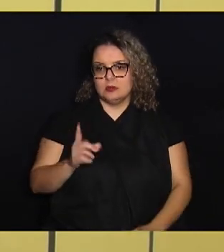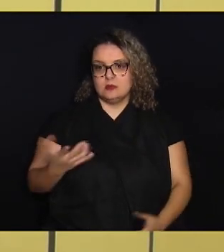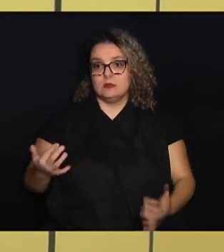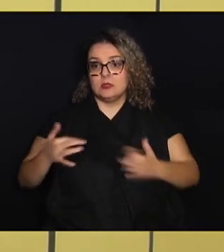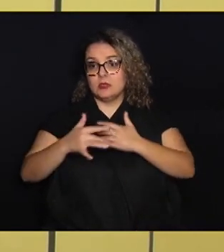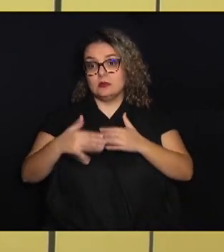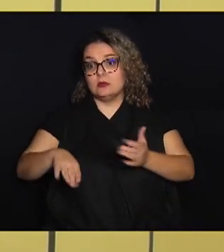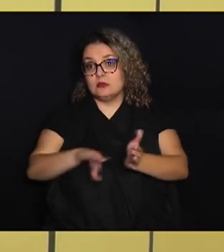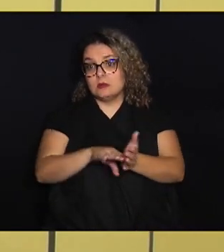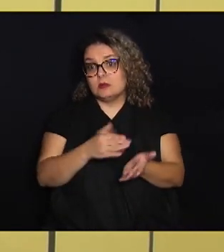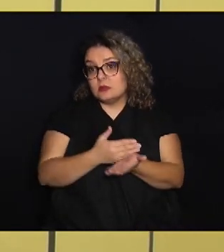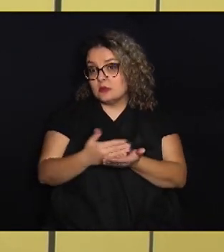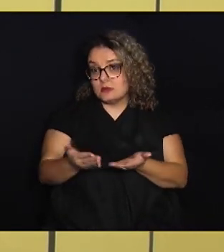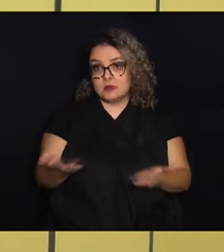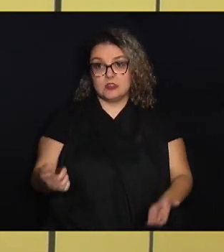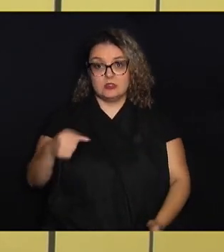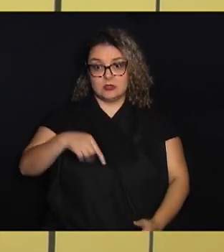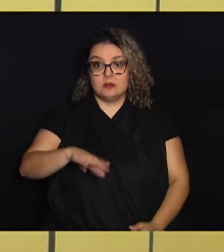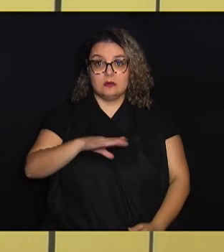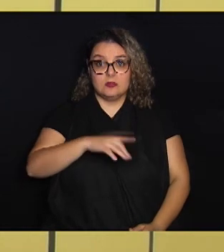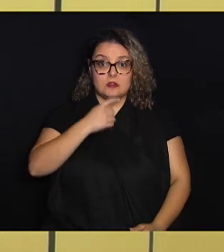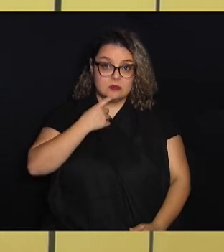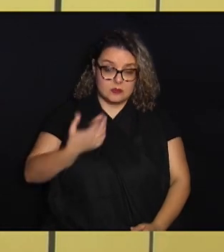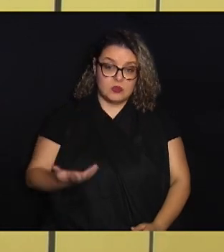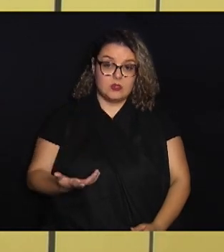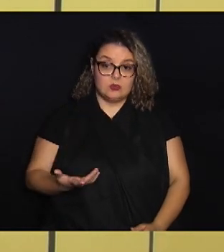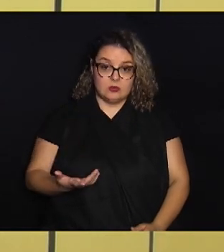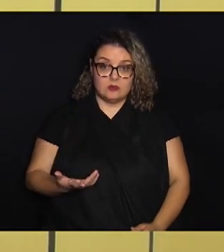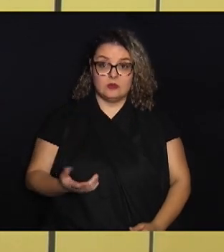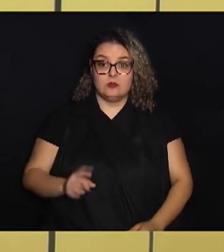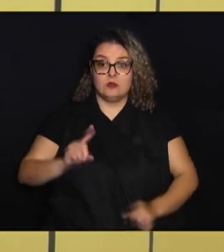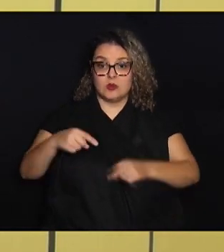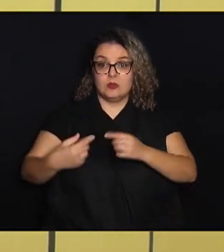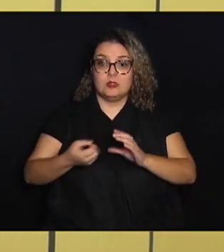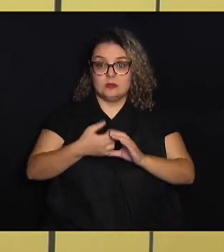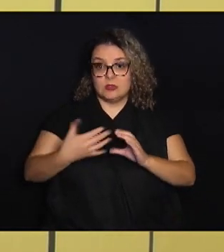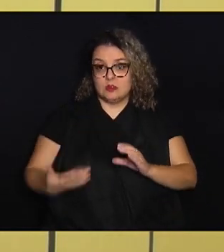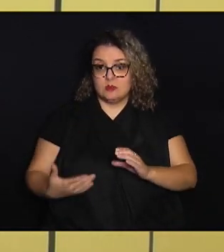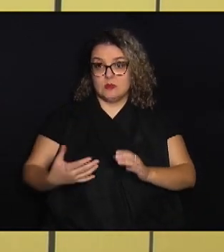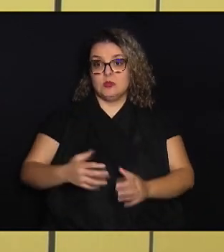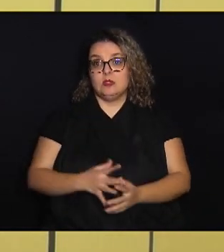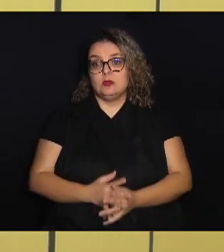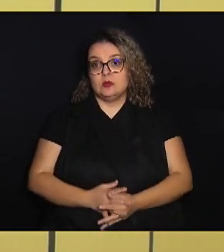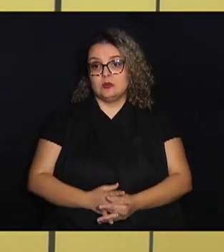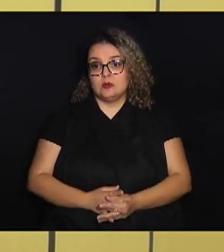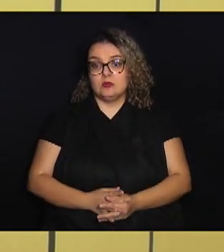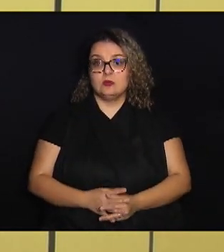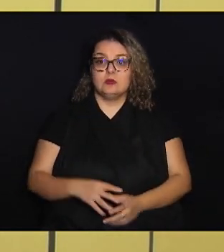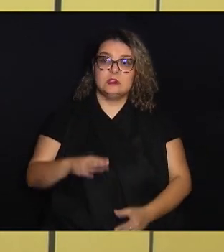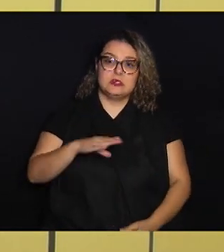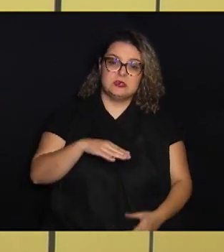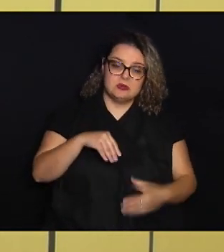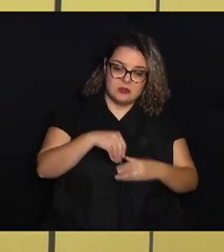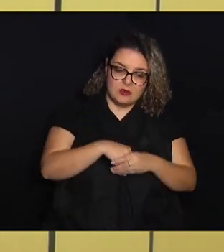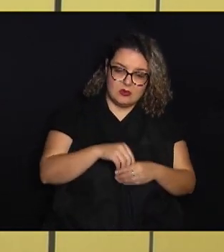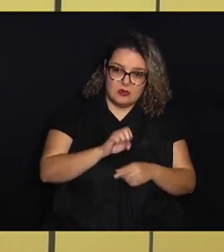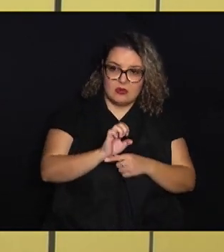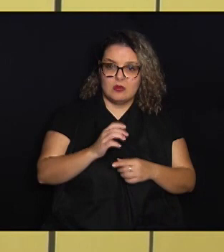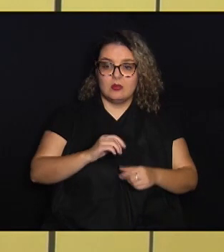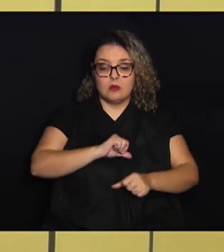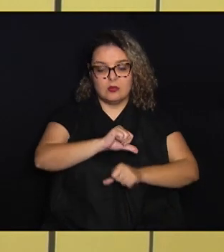urbanização estava chegando aqui para Campinas. Campinas estava ganhando uma outra cara, deixando aquela cara de cidade interior, cidadezinha pequena, e